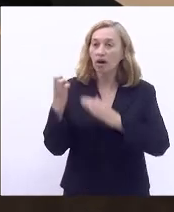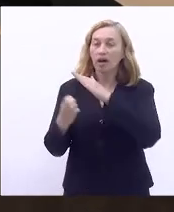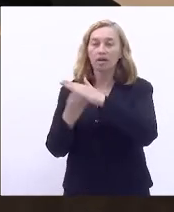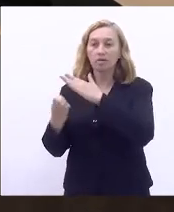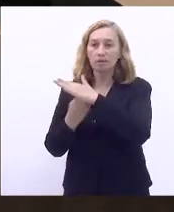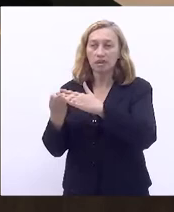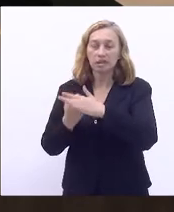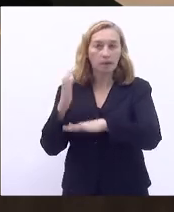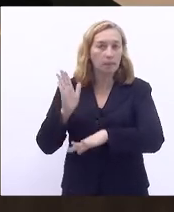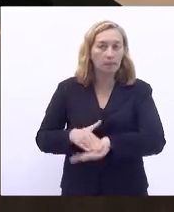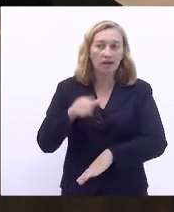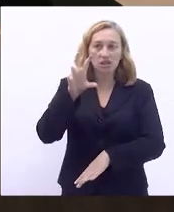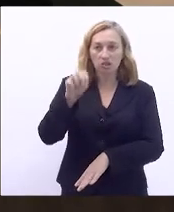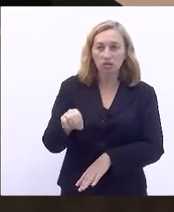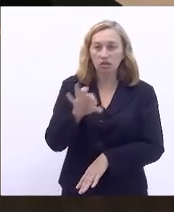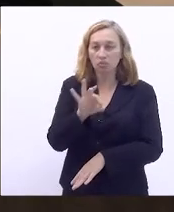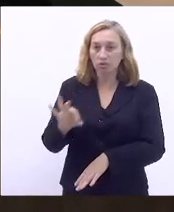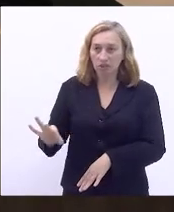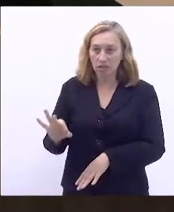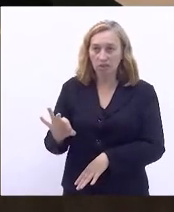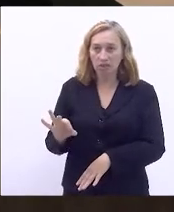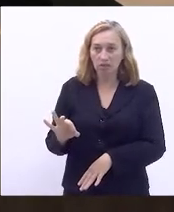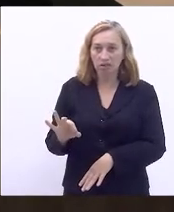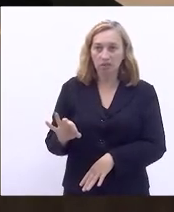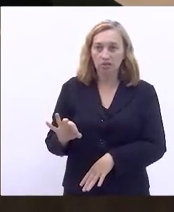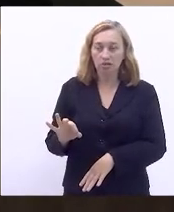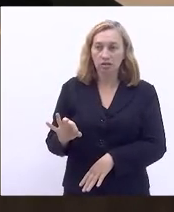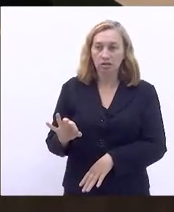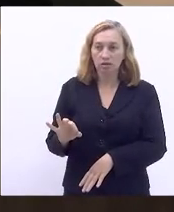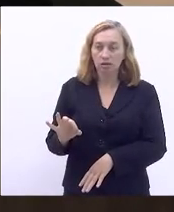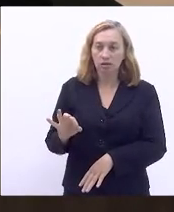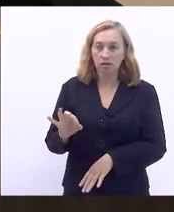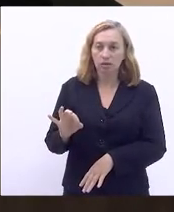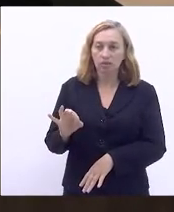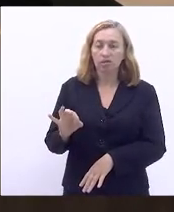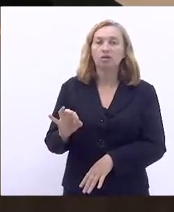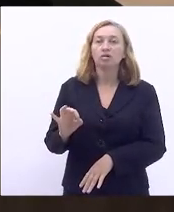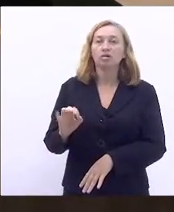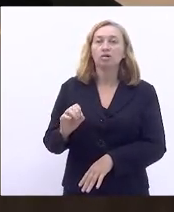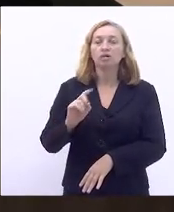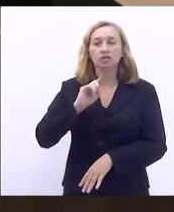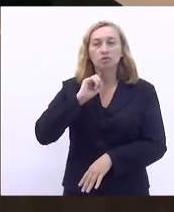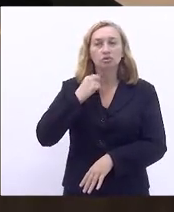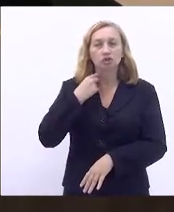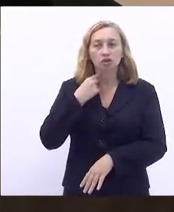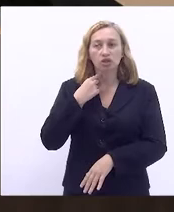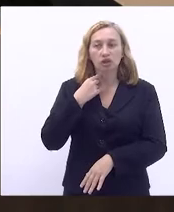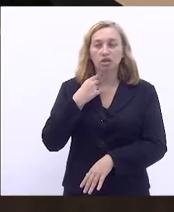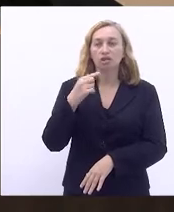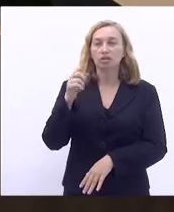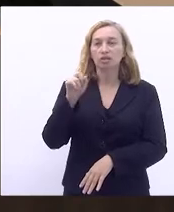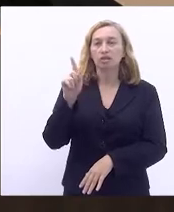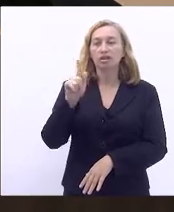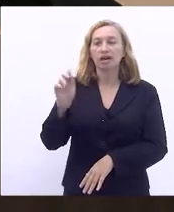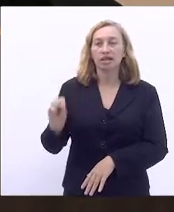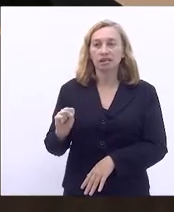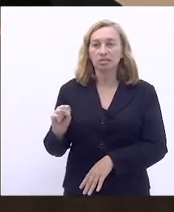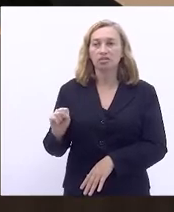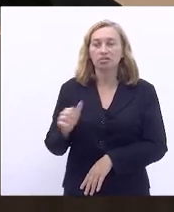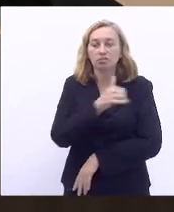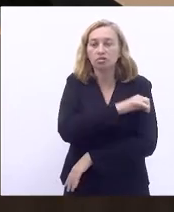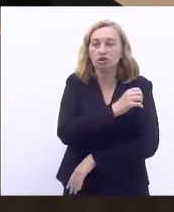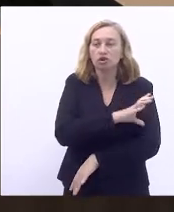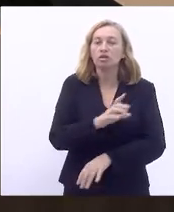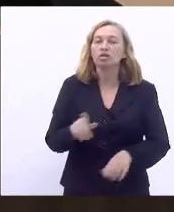aumentou em mais de 50% a emissão de gases na cidade do Rio de Janeiro. E mais que isso, ela